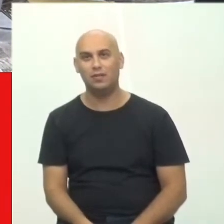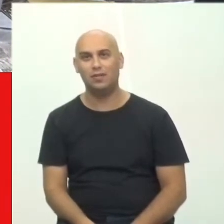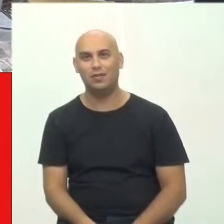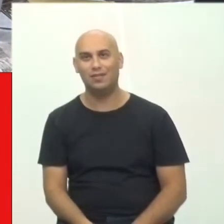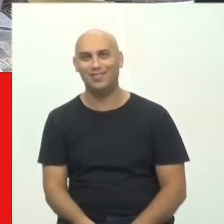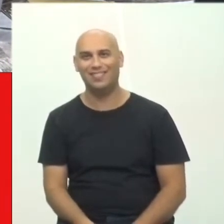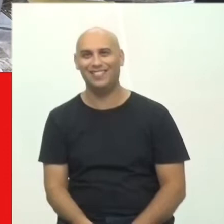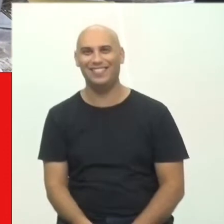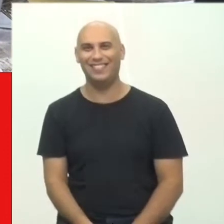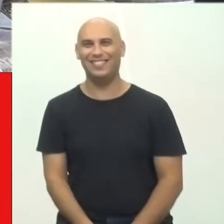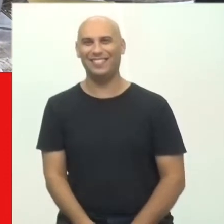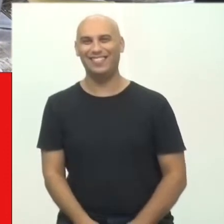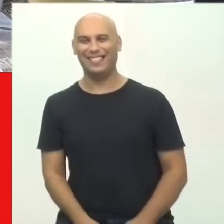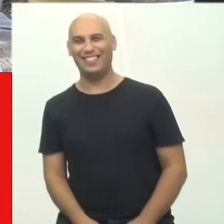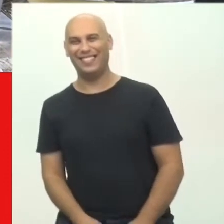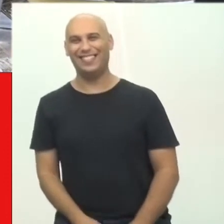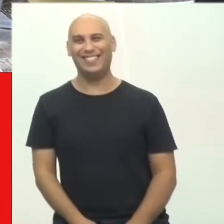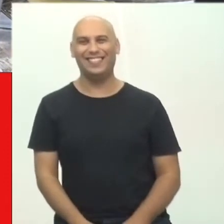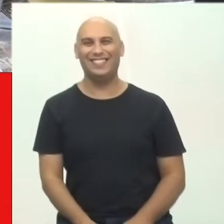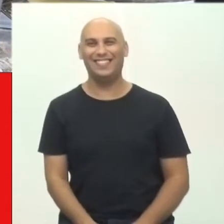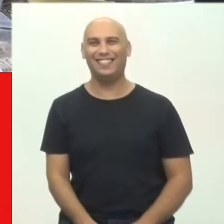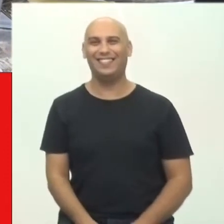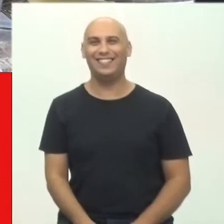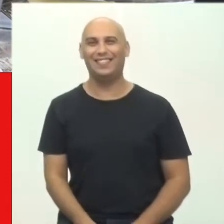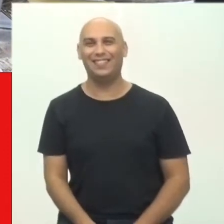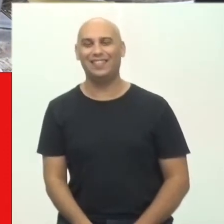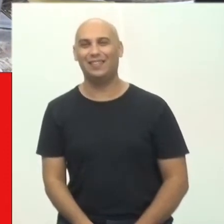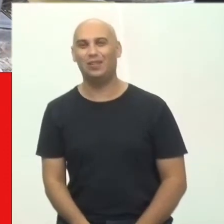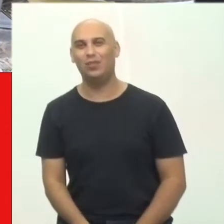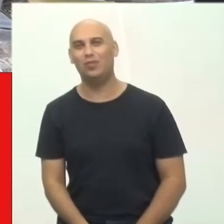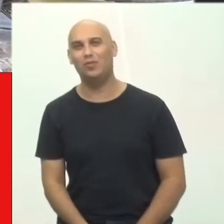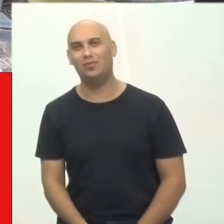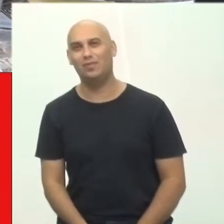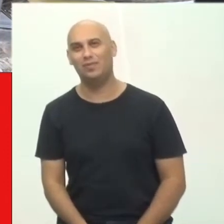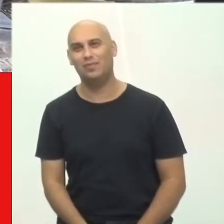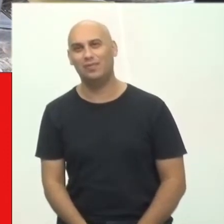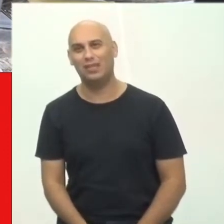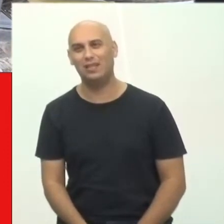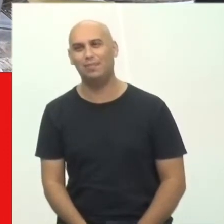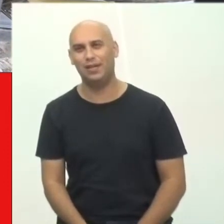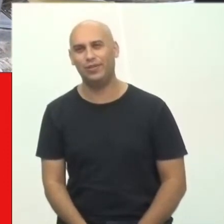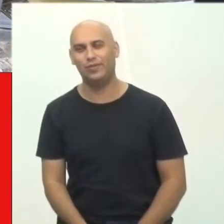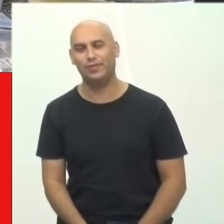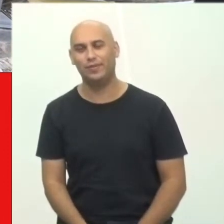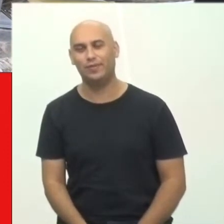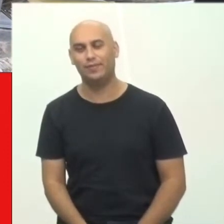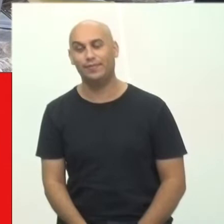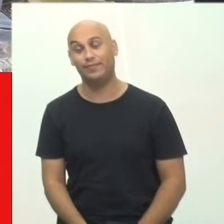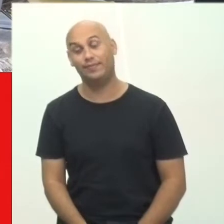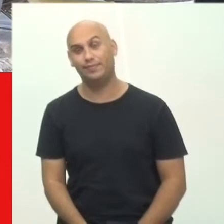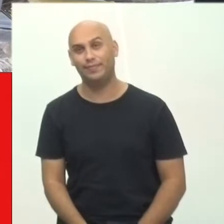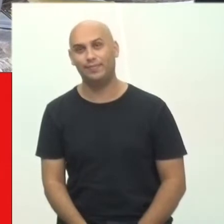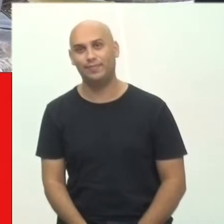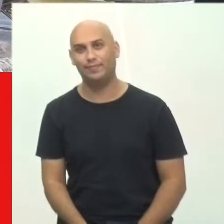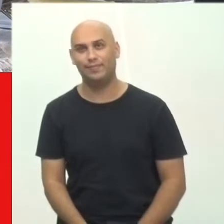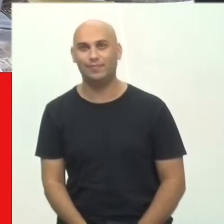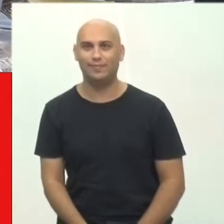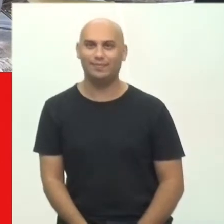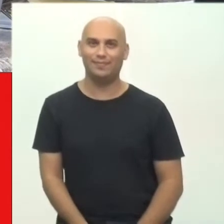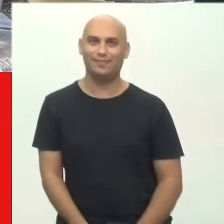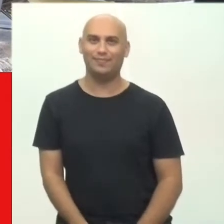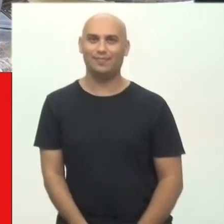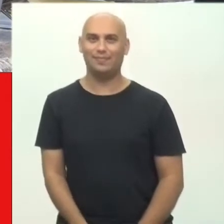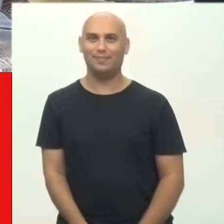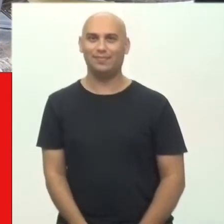Então, a gente pegou a referência de Copenhague, da Holanda, de cidades